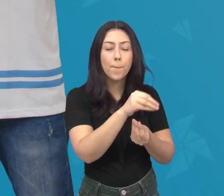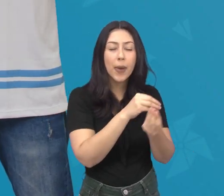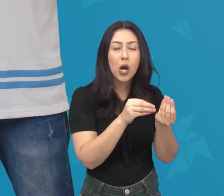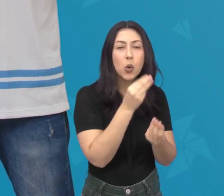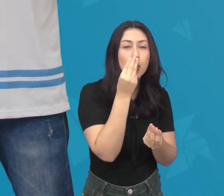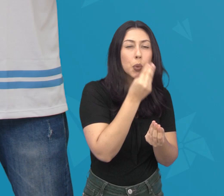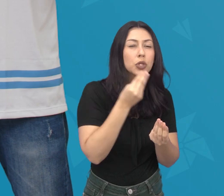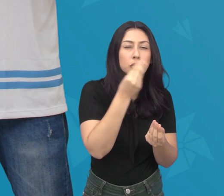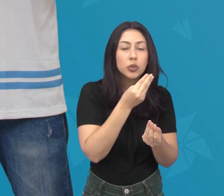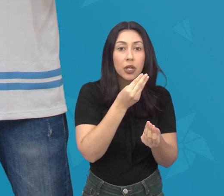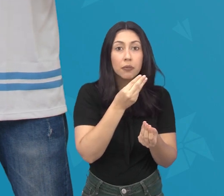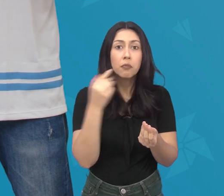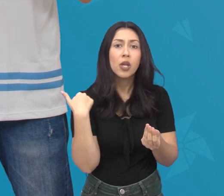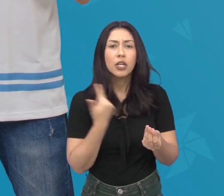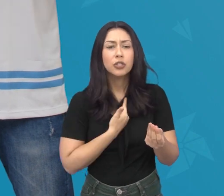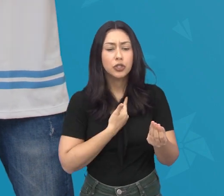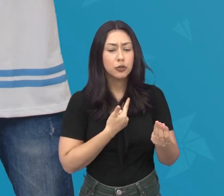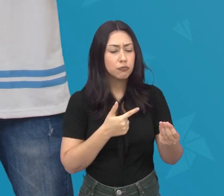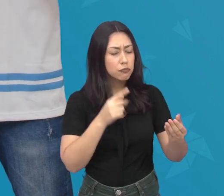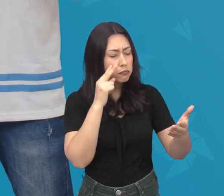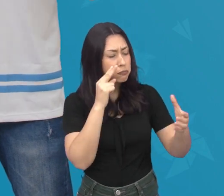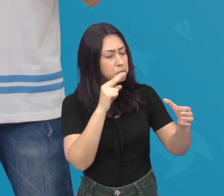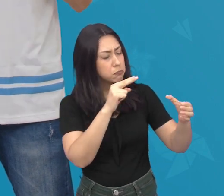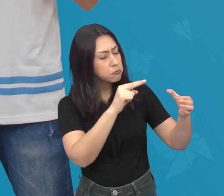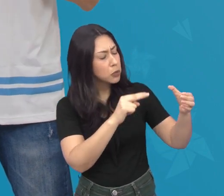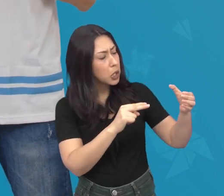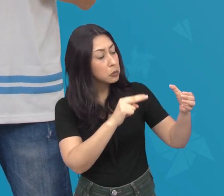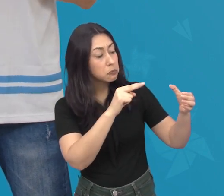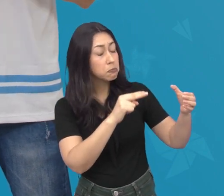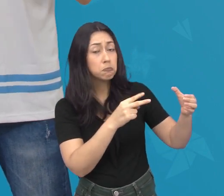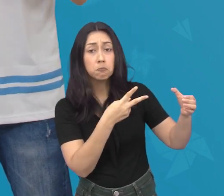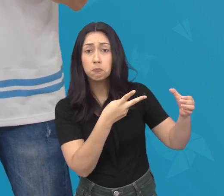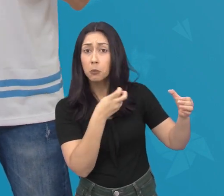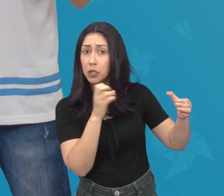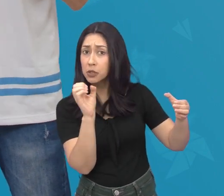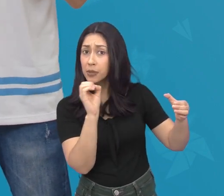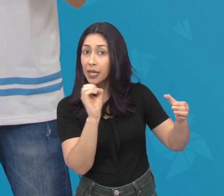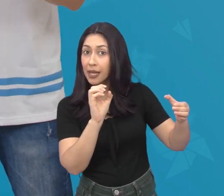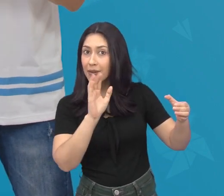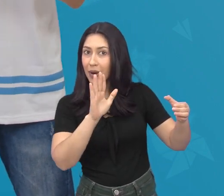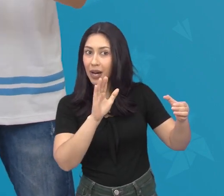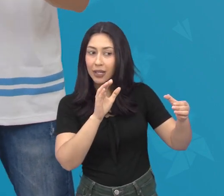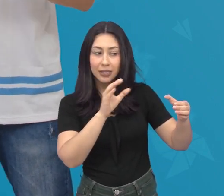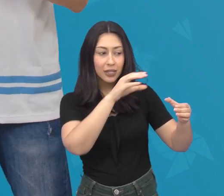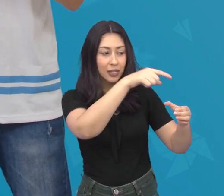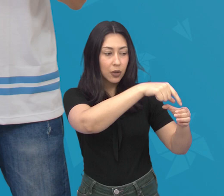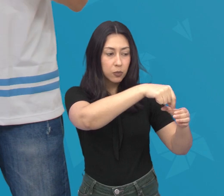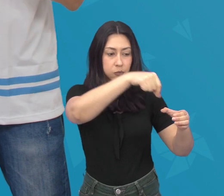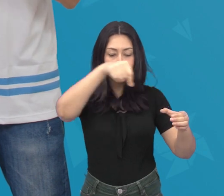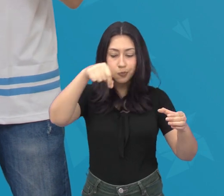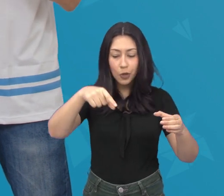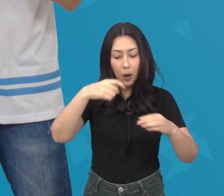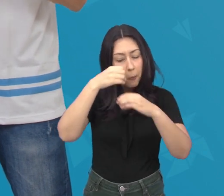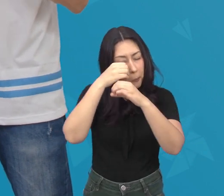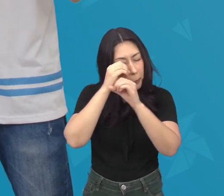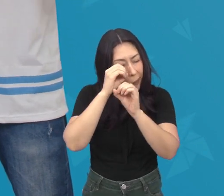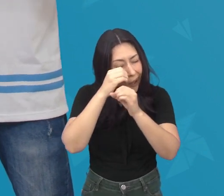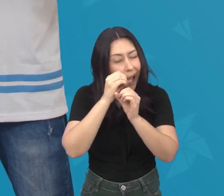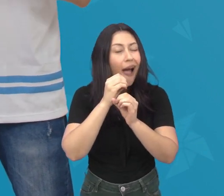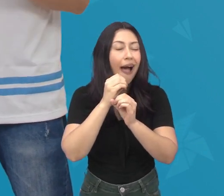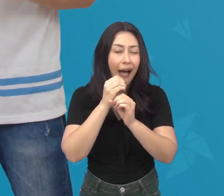ser que às vezes por nossa limitação visual do olho humano, a gente não consiga distinguir ele, mas se a gente usar um microscópio a gente vai perceber que tem